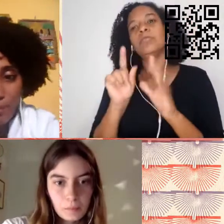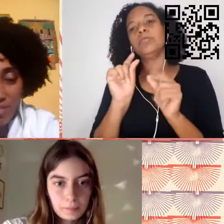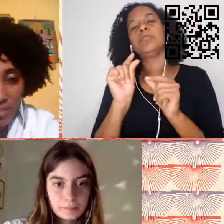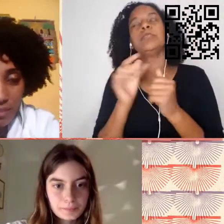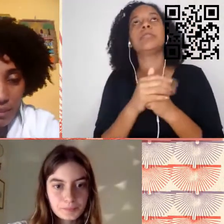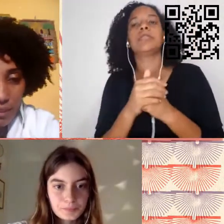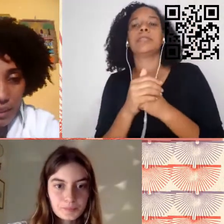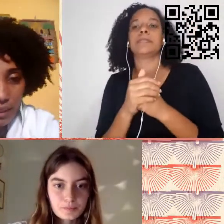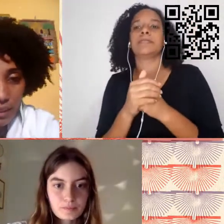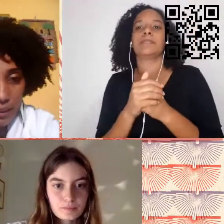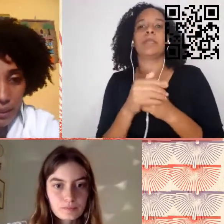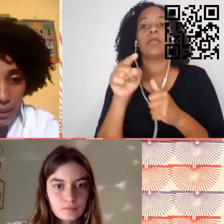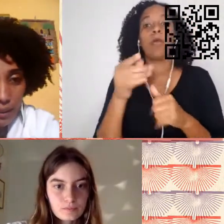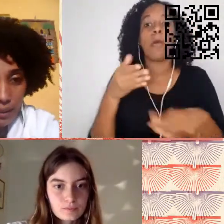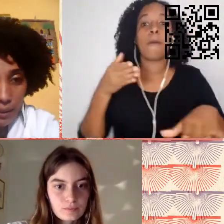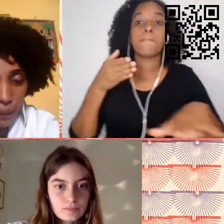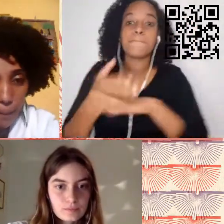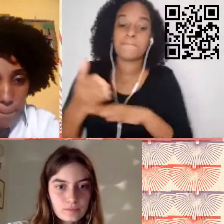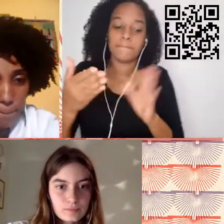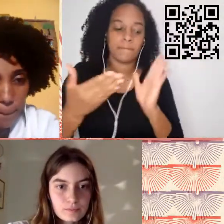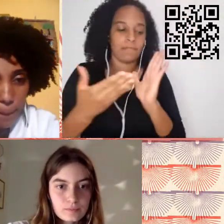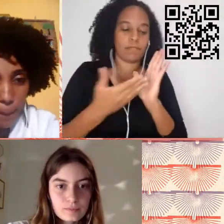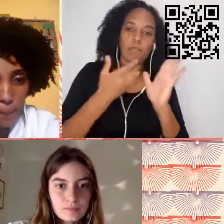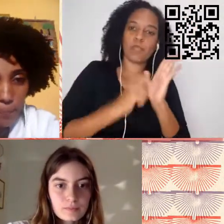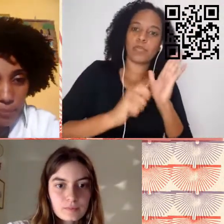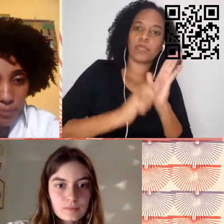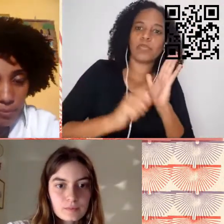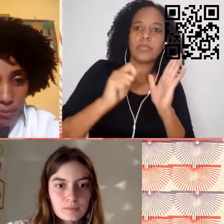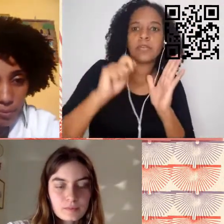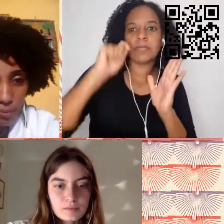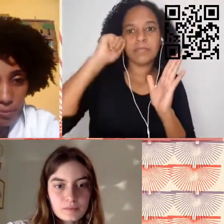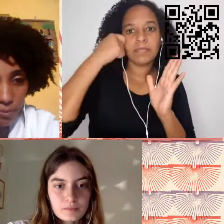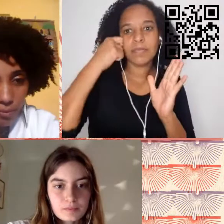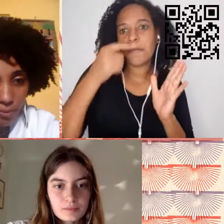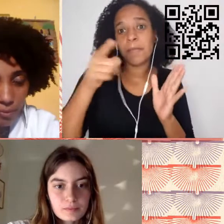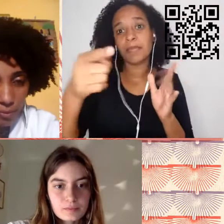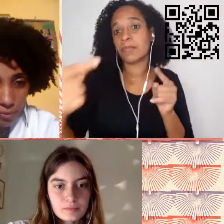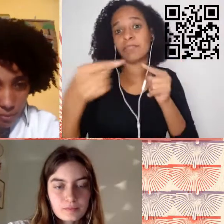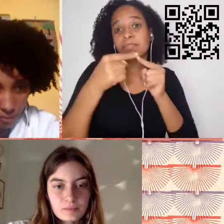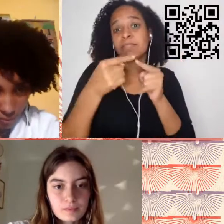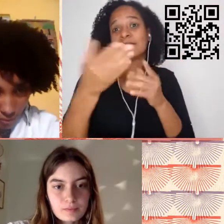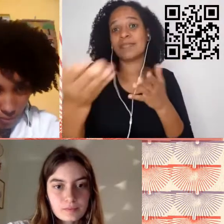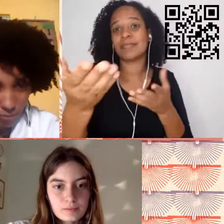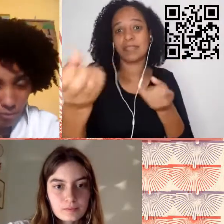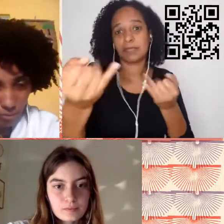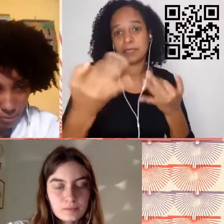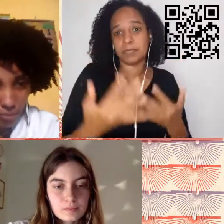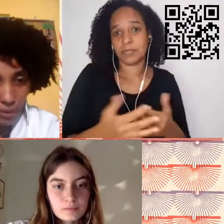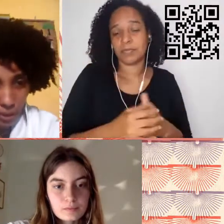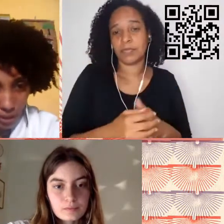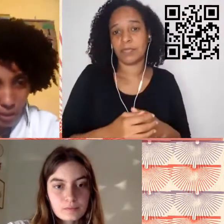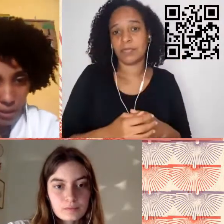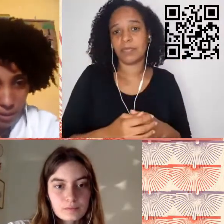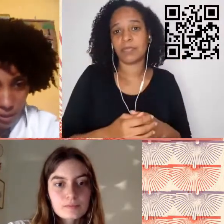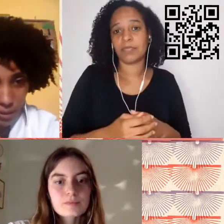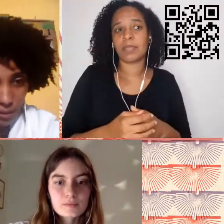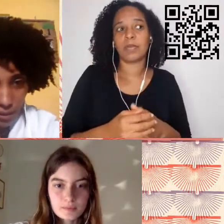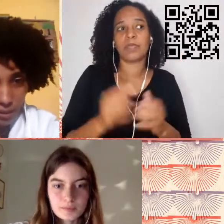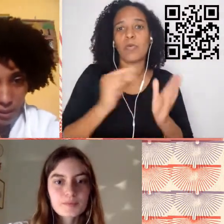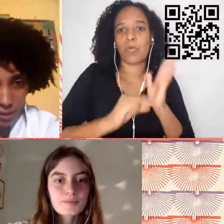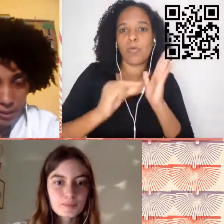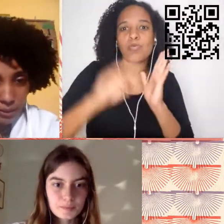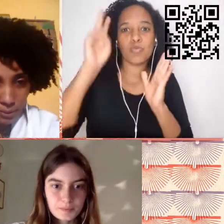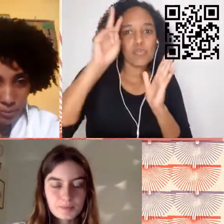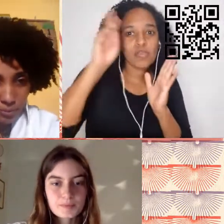da sua participação nas escrituras negras, mas eu acho que o que você está falando tem mais a ver com Narrativas Pretas, que é a